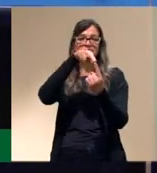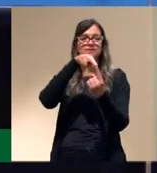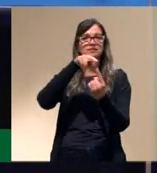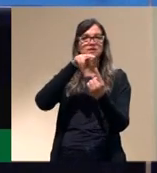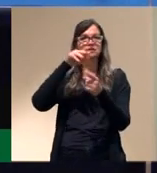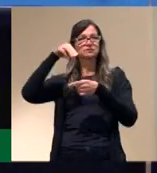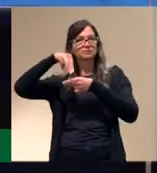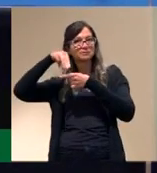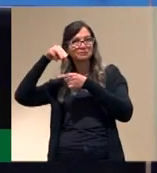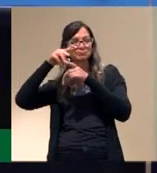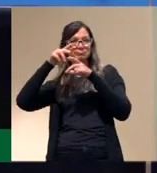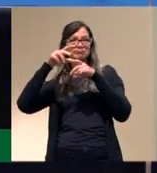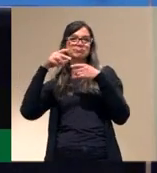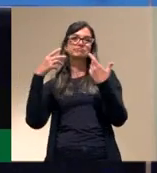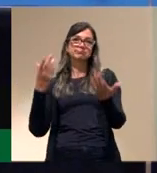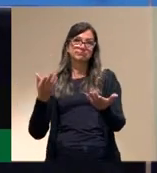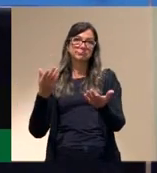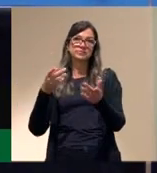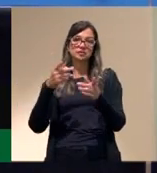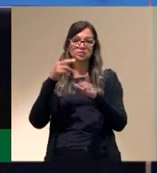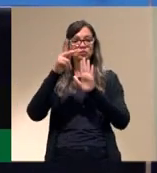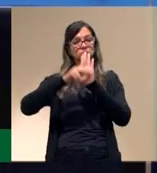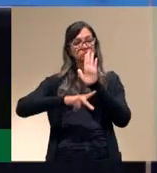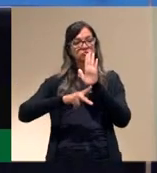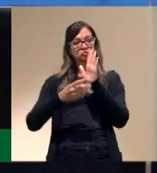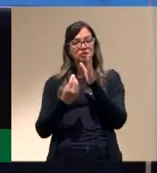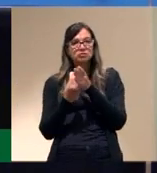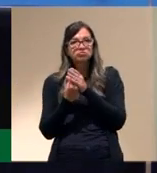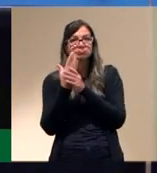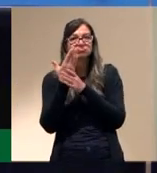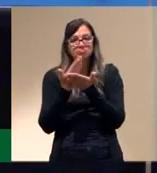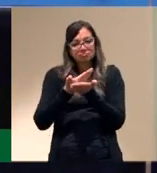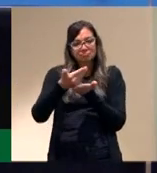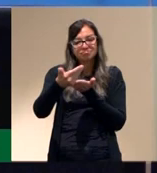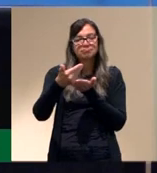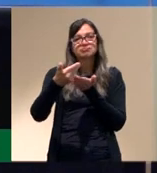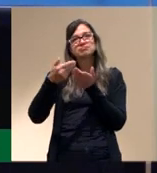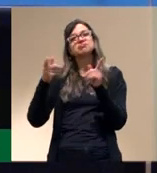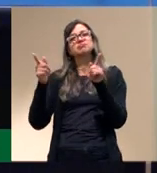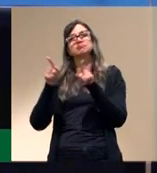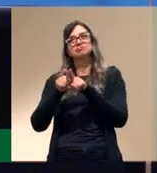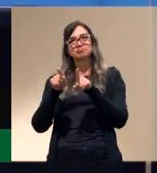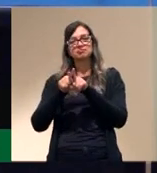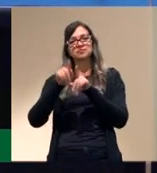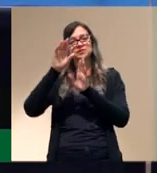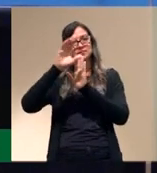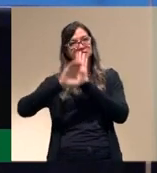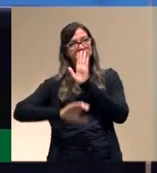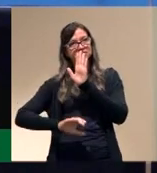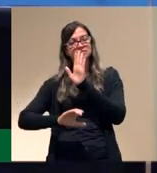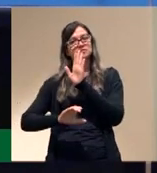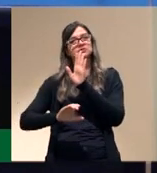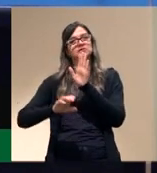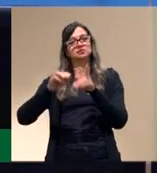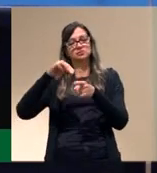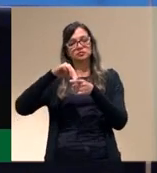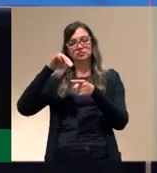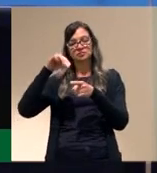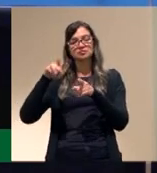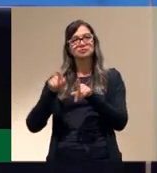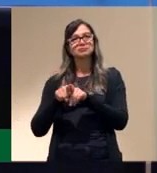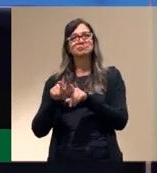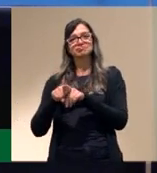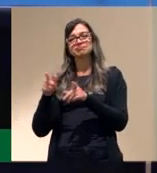seus projetos, também o documento de curricular do município, ele é